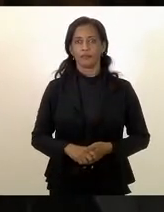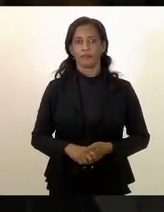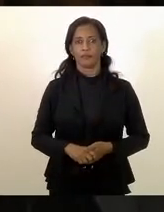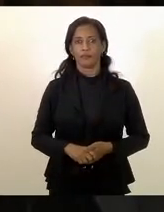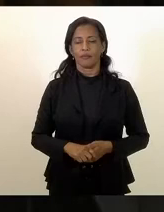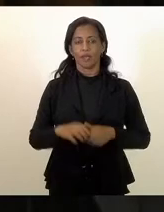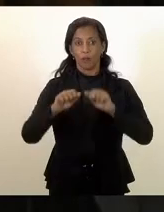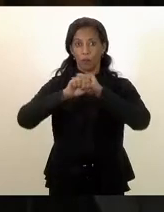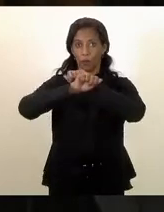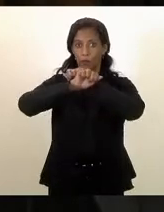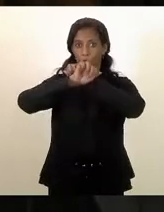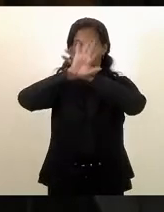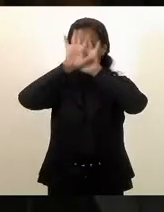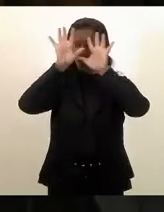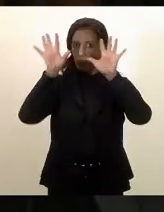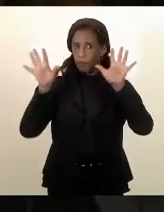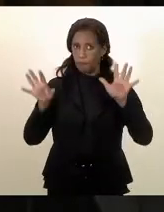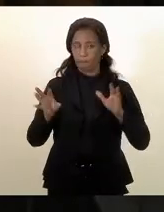bastante claro